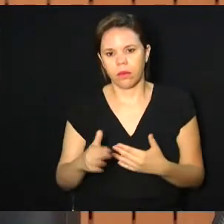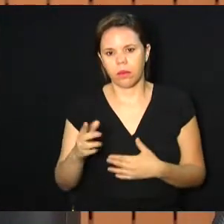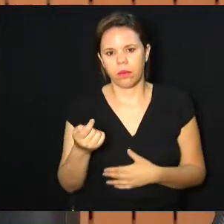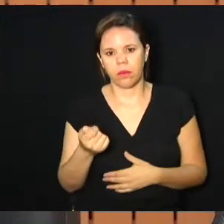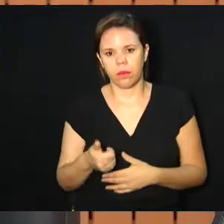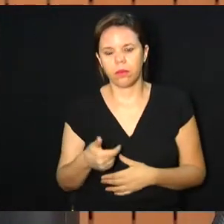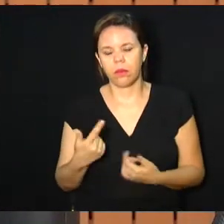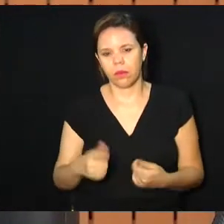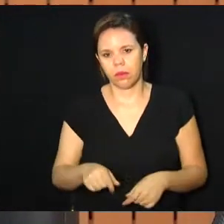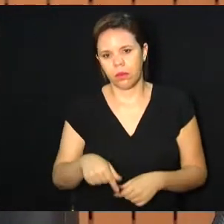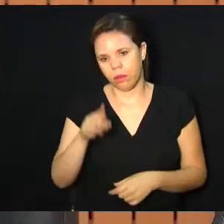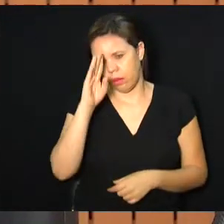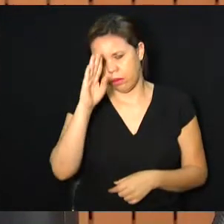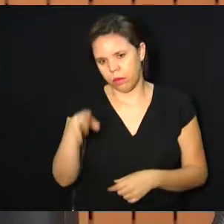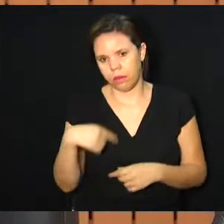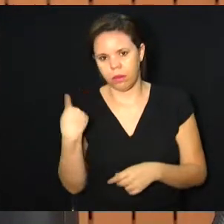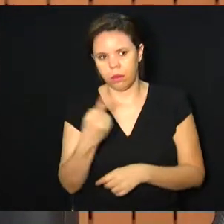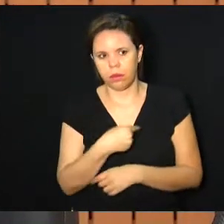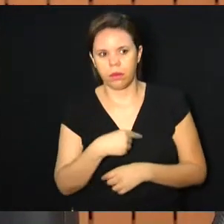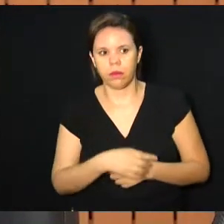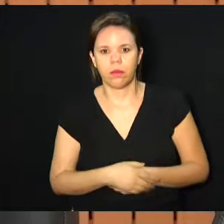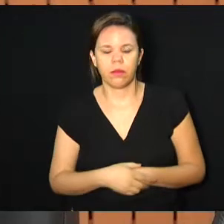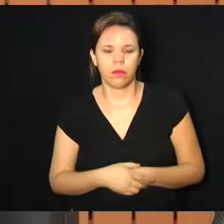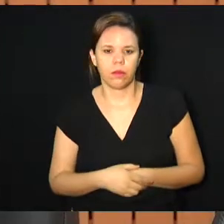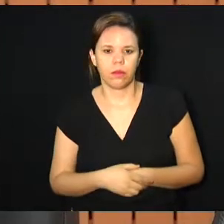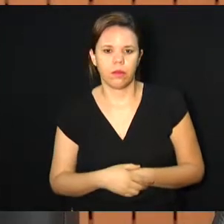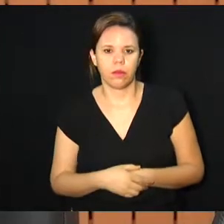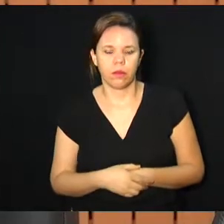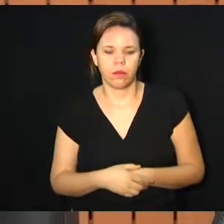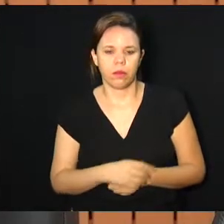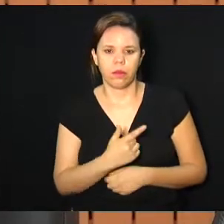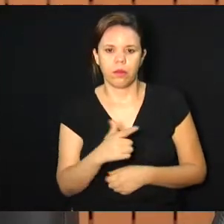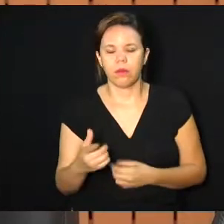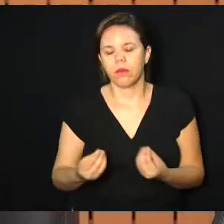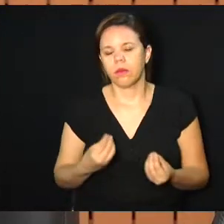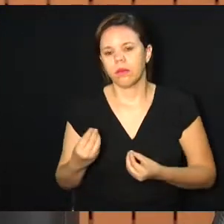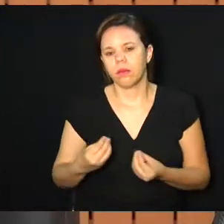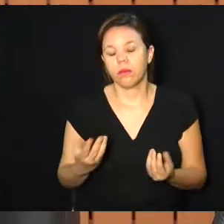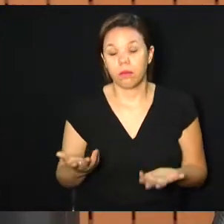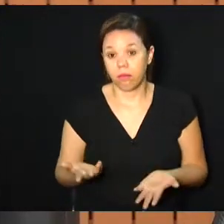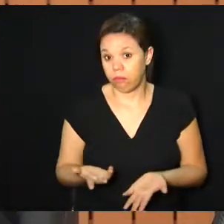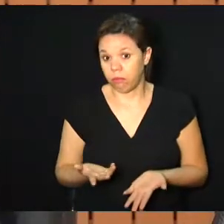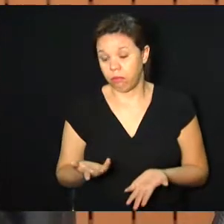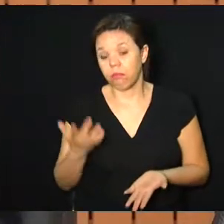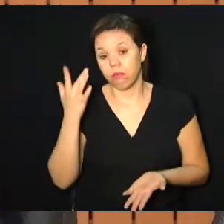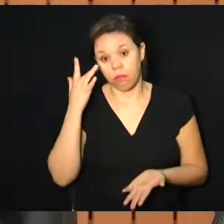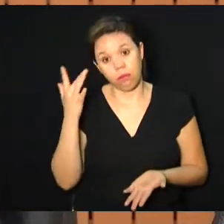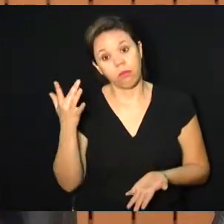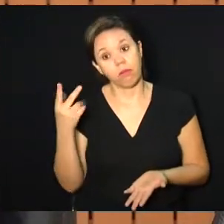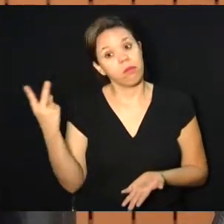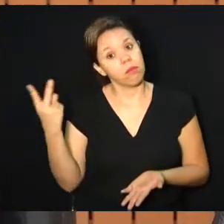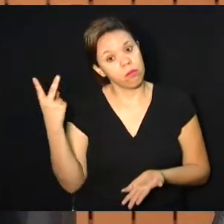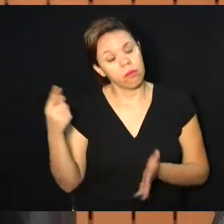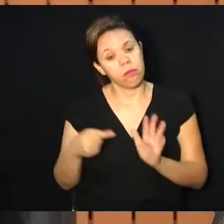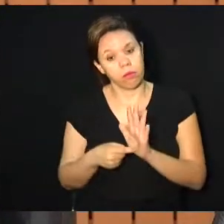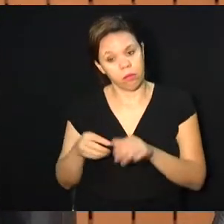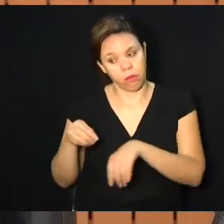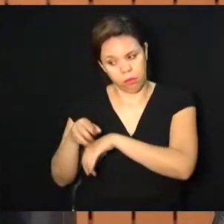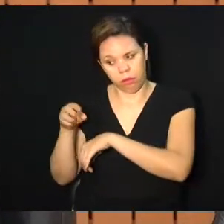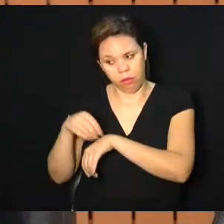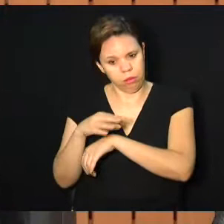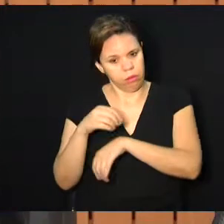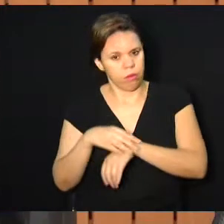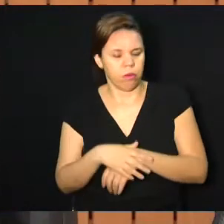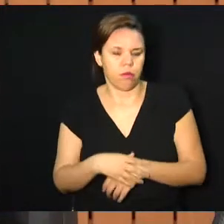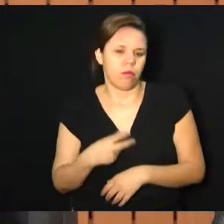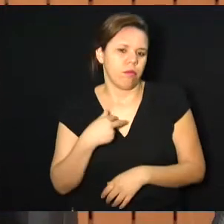que essencial isso, né? A gente, não tem como. Eu acho que pelos valores que são repassados,